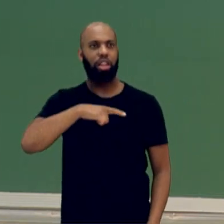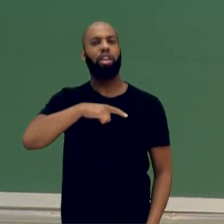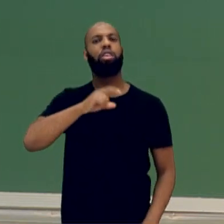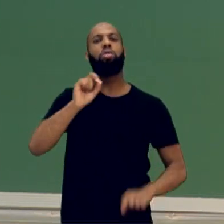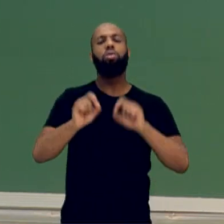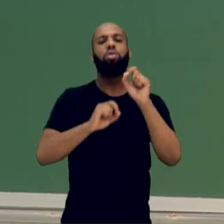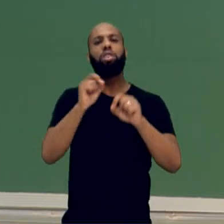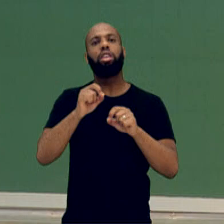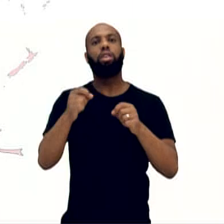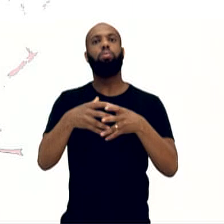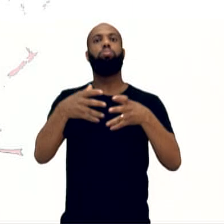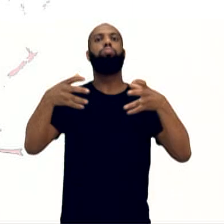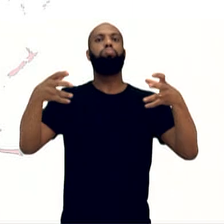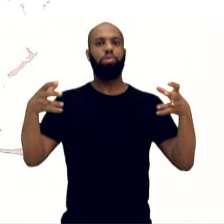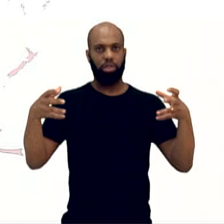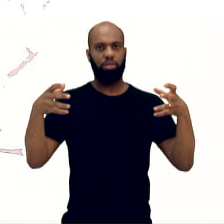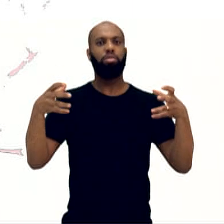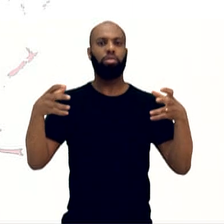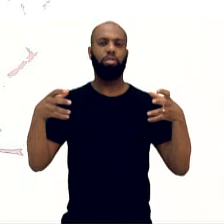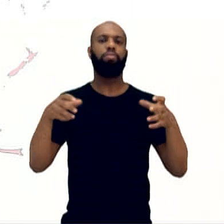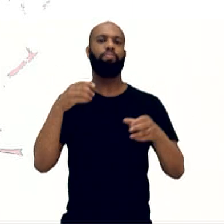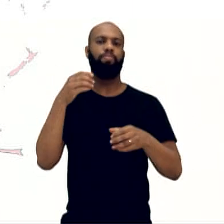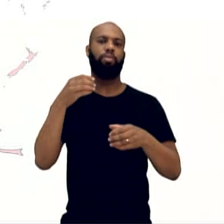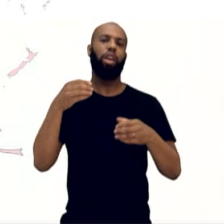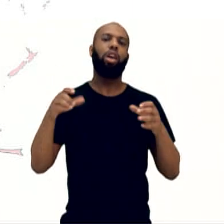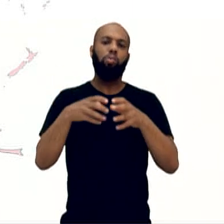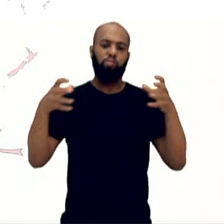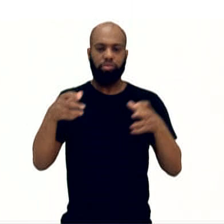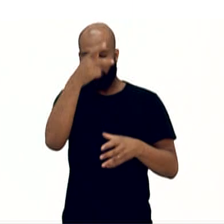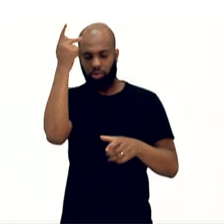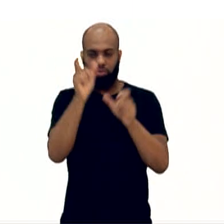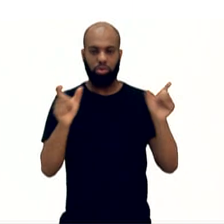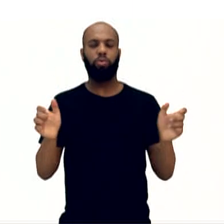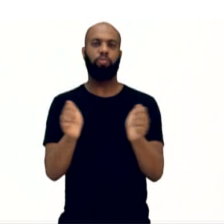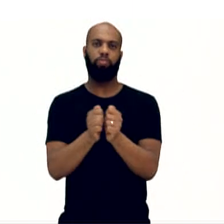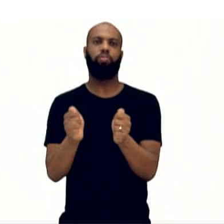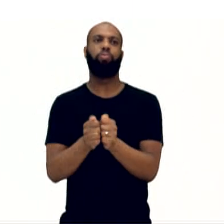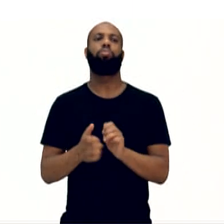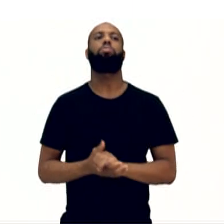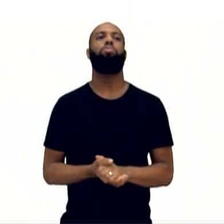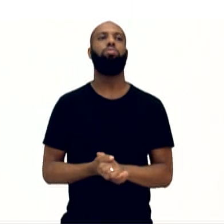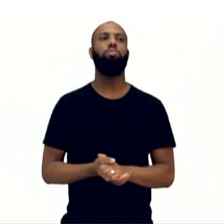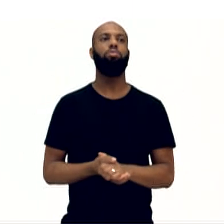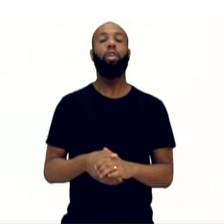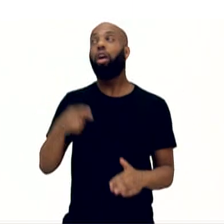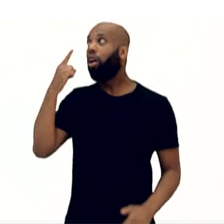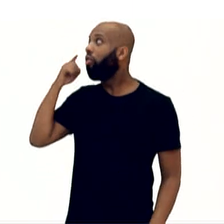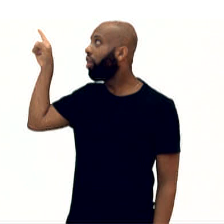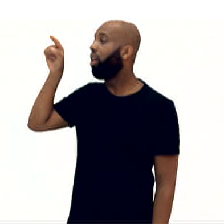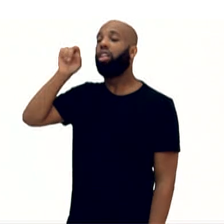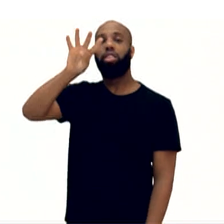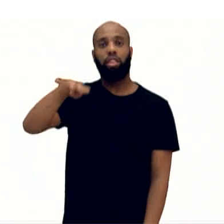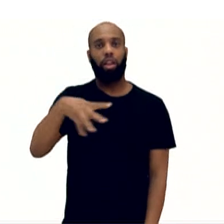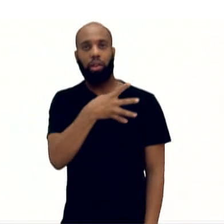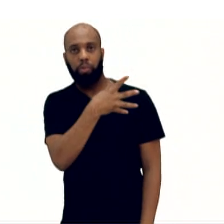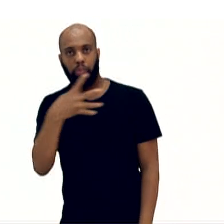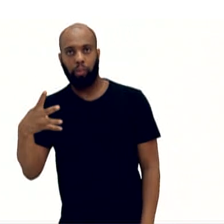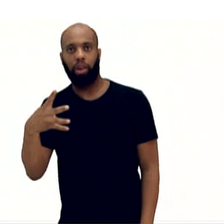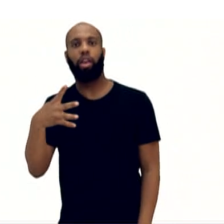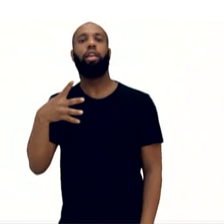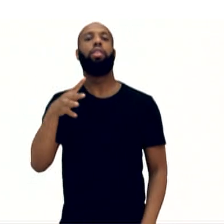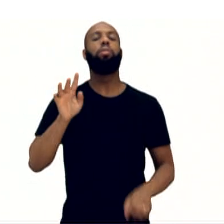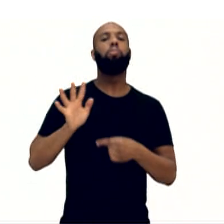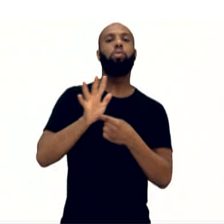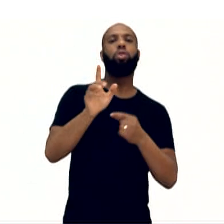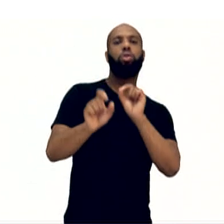que têm grandes concentrações urbanas, certo? E aqui nós temos uma tabela para mostrar para